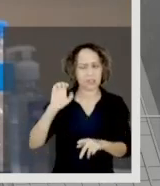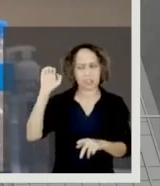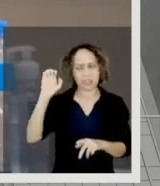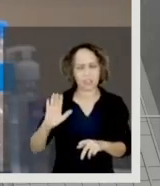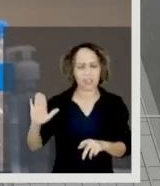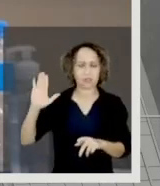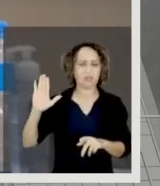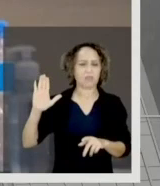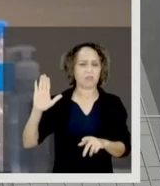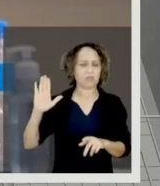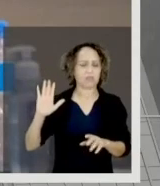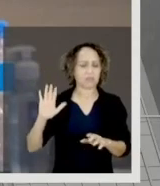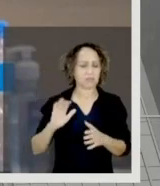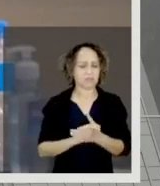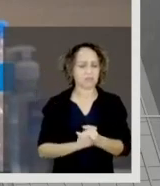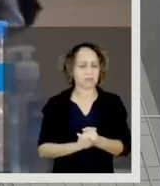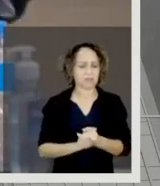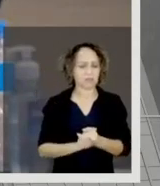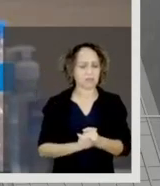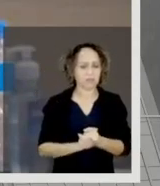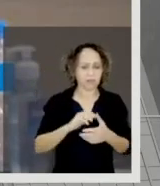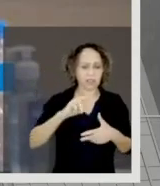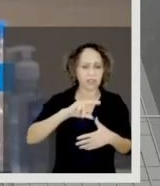seja de esquerda, seja de centro, porque,